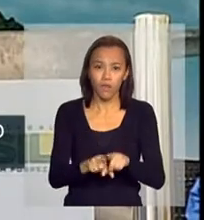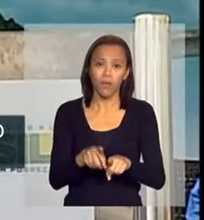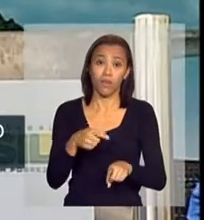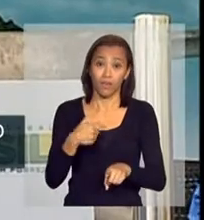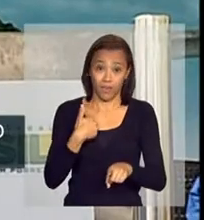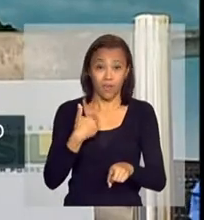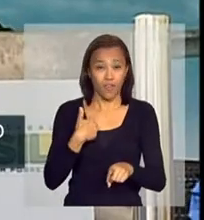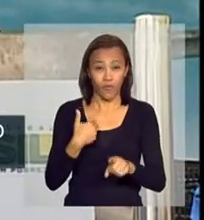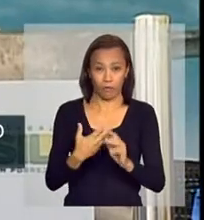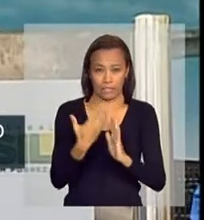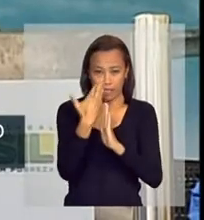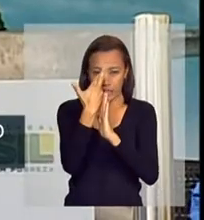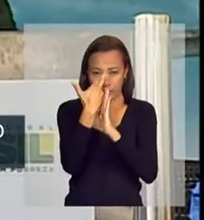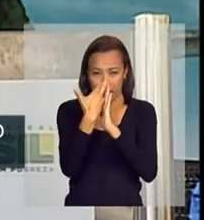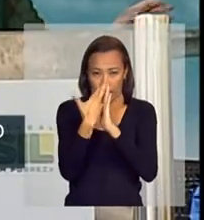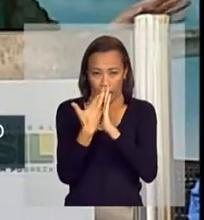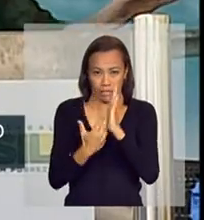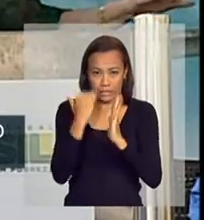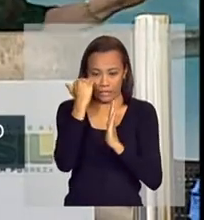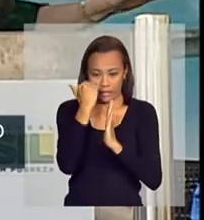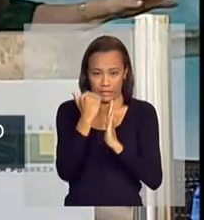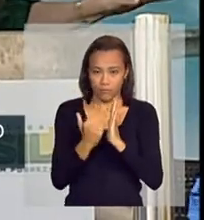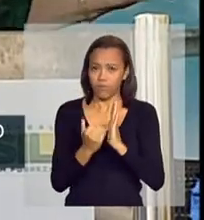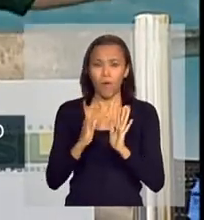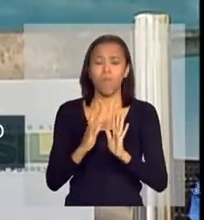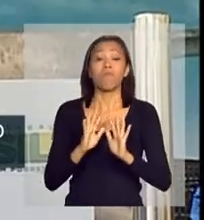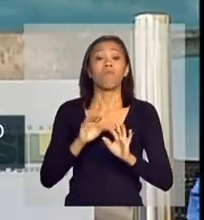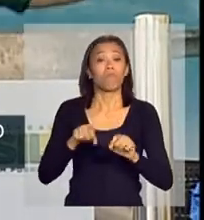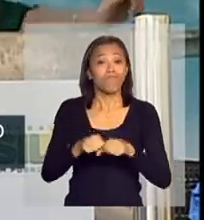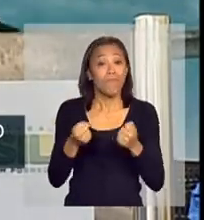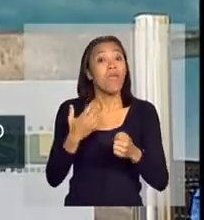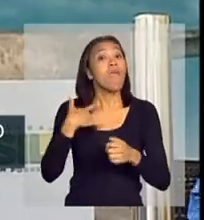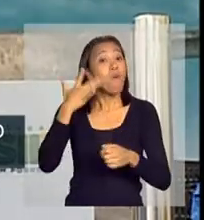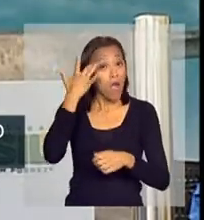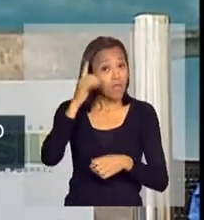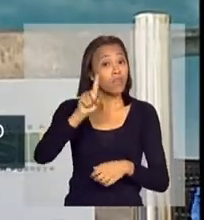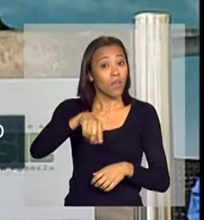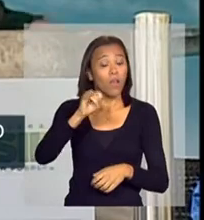quebro o protocolo, porque eu acho muito importante